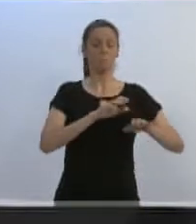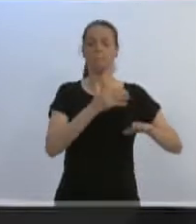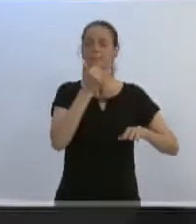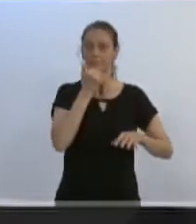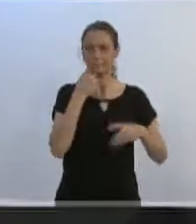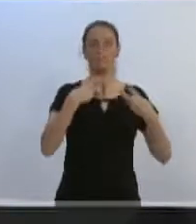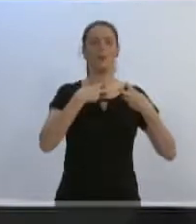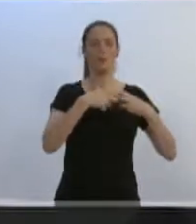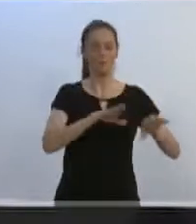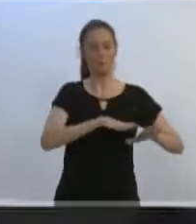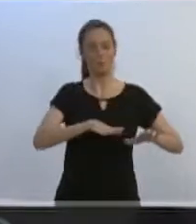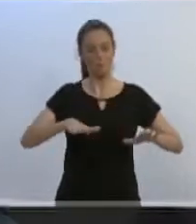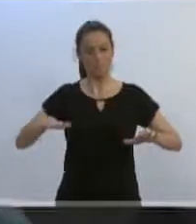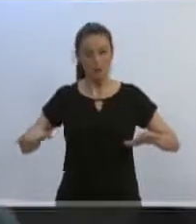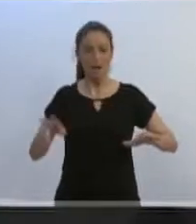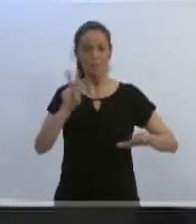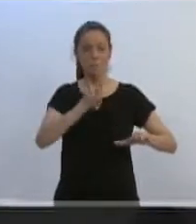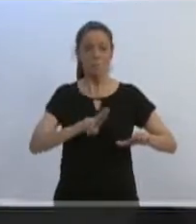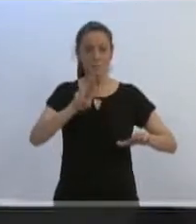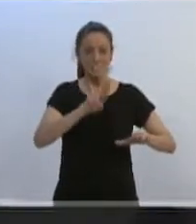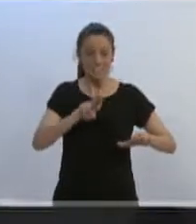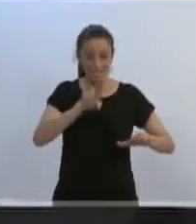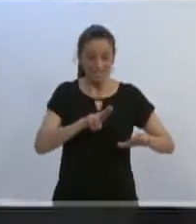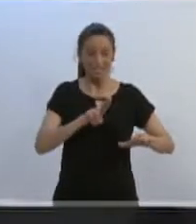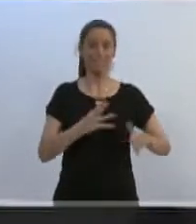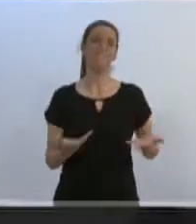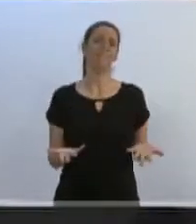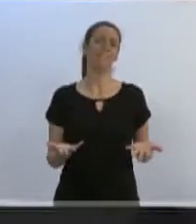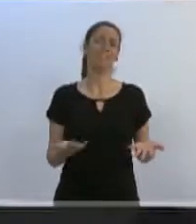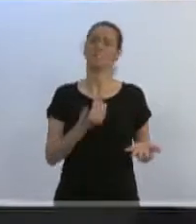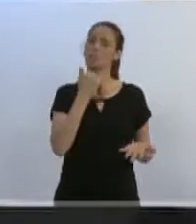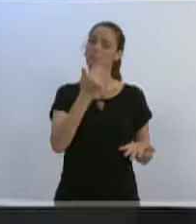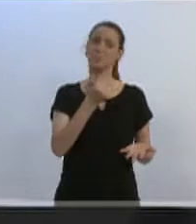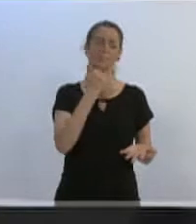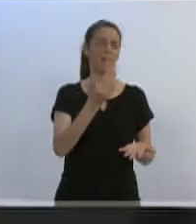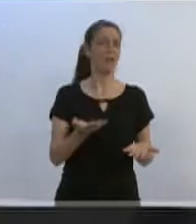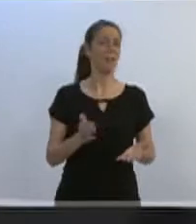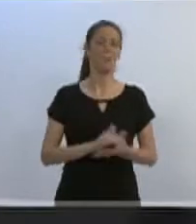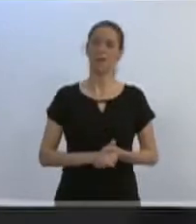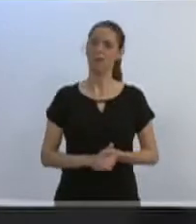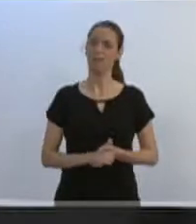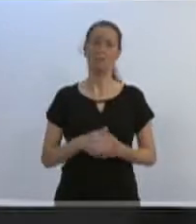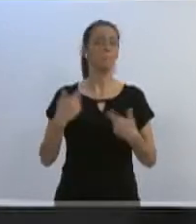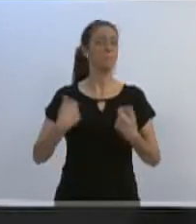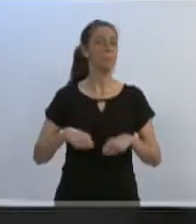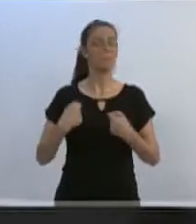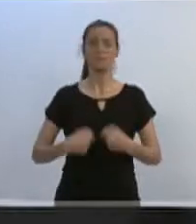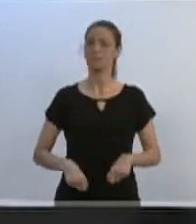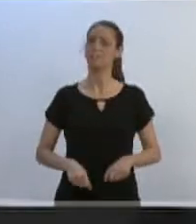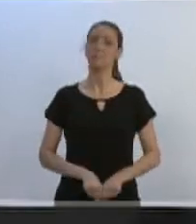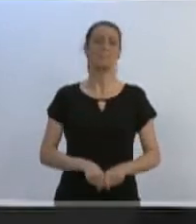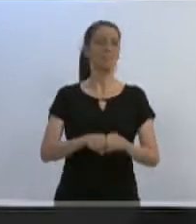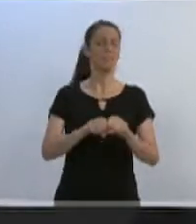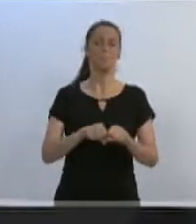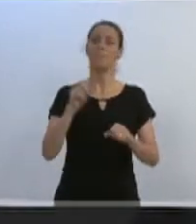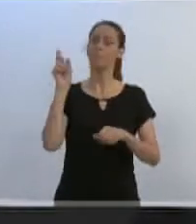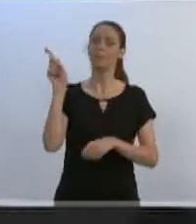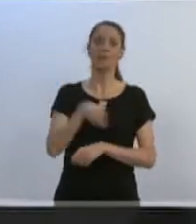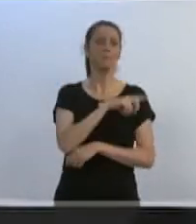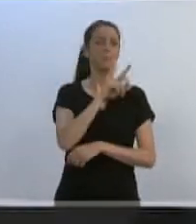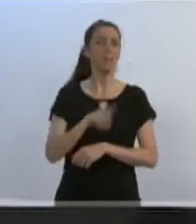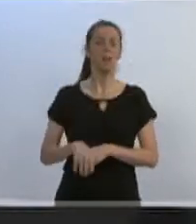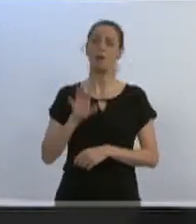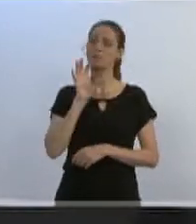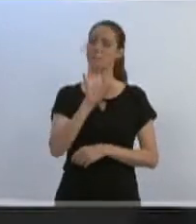uso da via pública como estacionamento da empresa não dá o que nós temos que acabar com a via pública servindo de estacionamento para uma